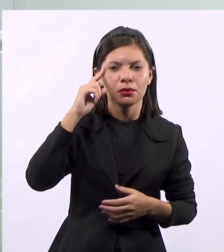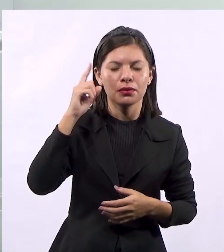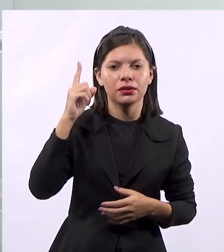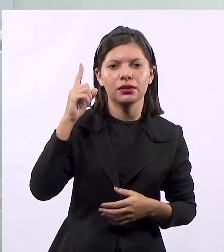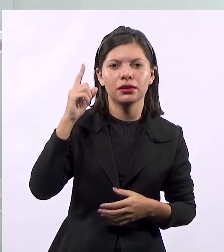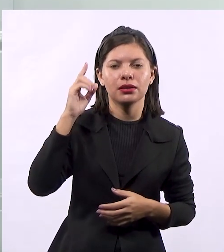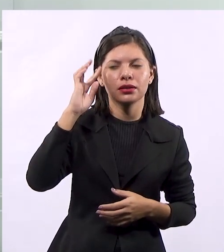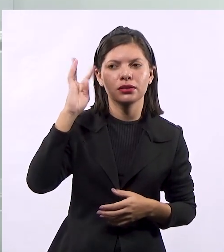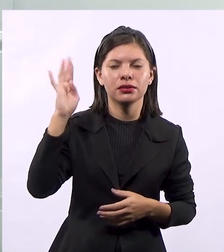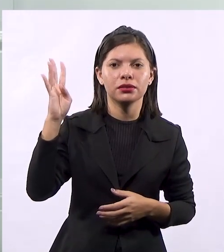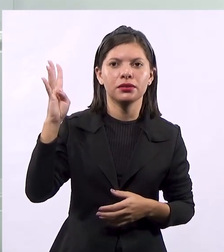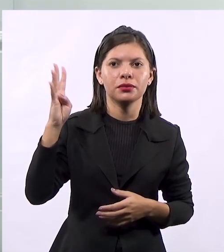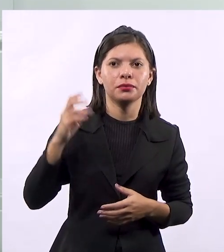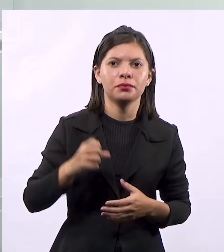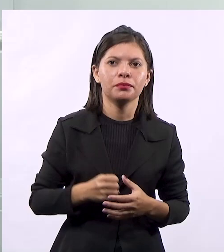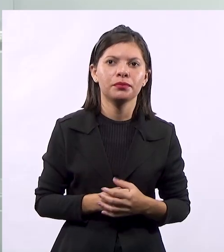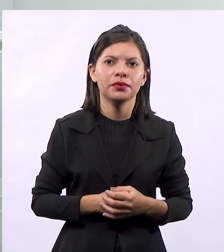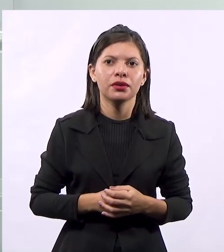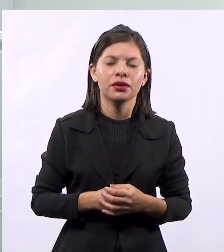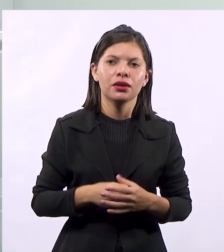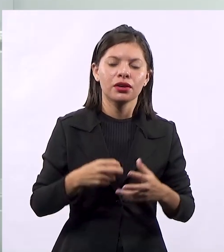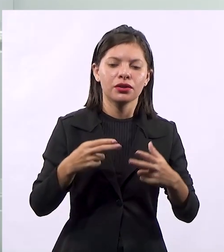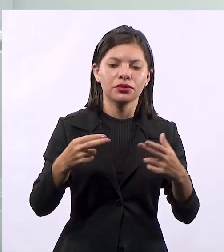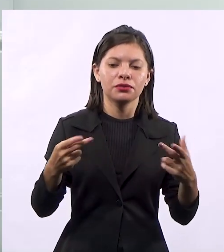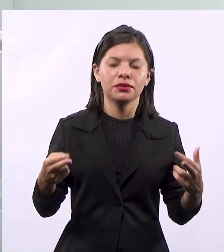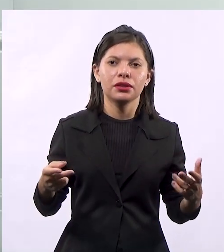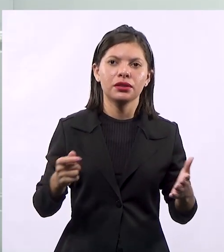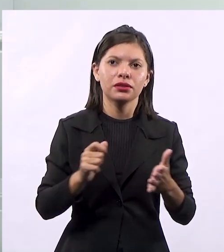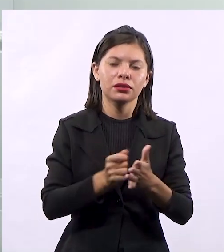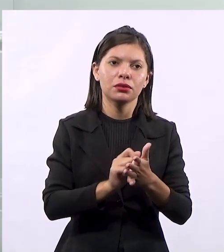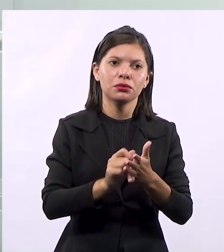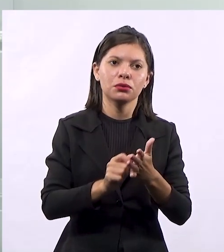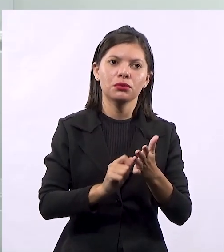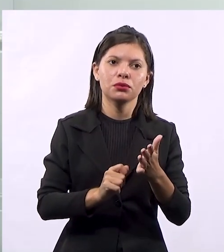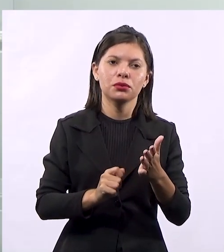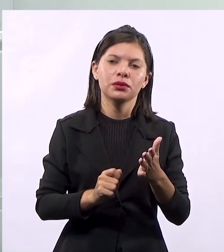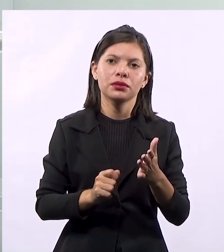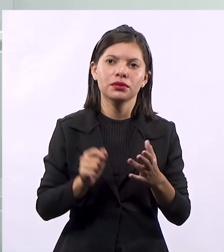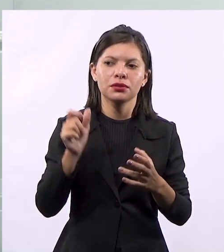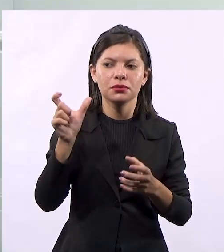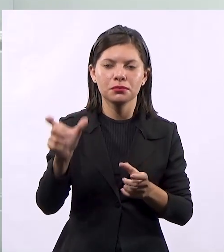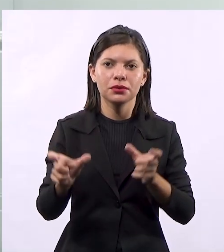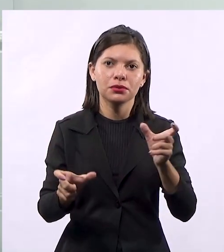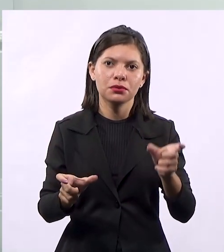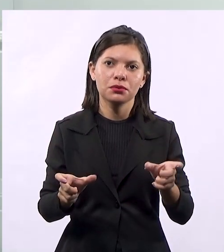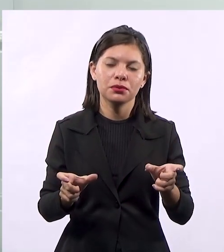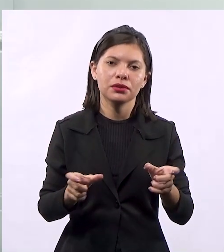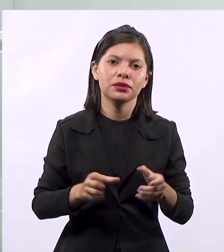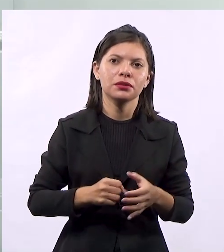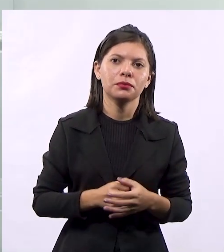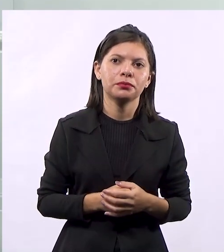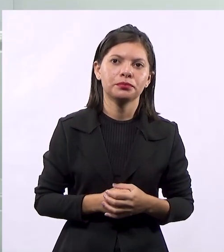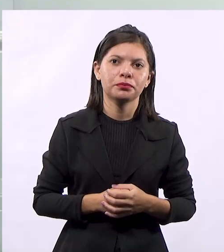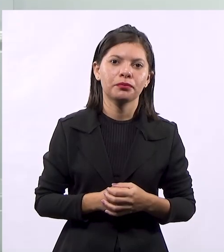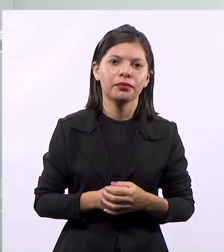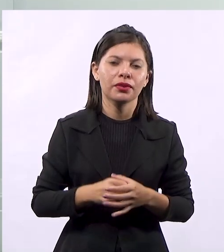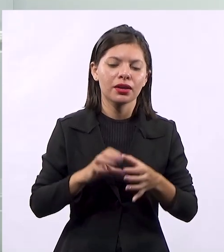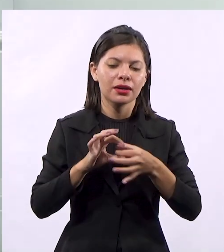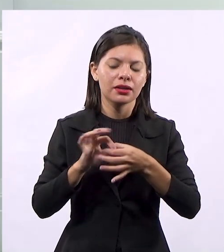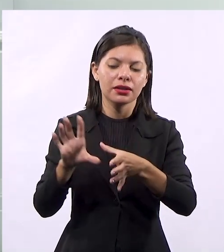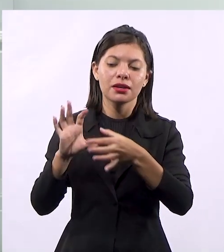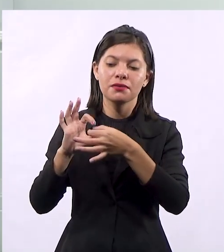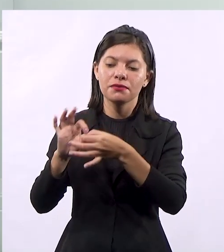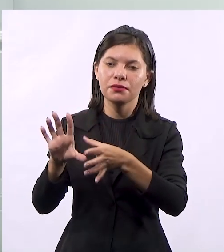o ensino trará tanto mais qualidade ou terá tanto mais qualidade se for numa perspectiva montessoriana, se for